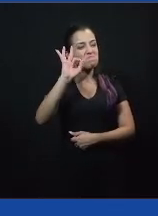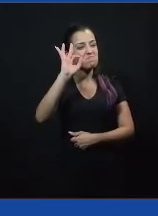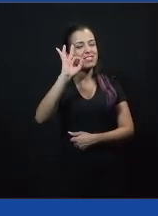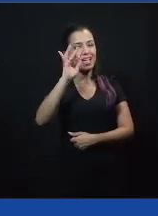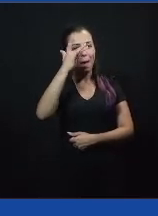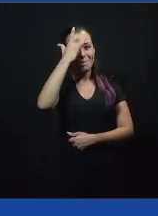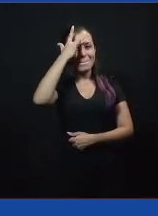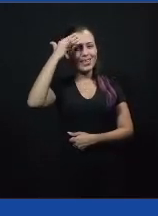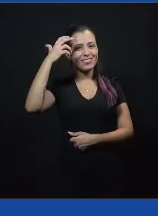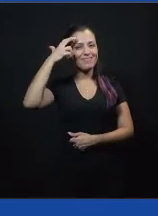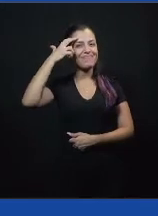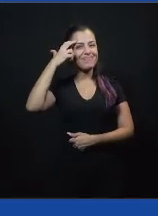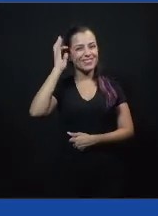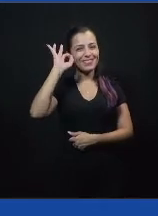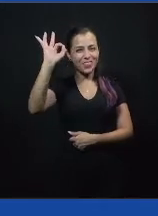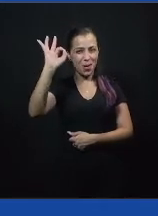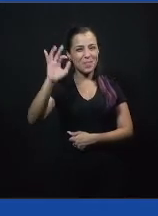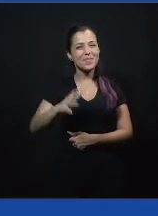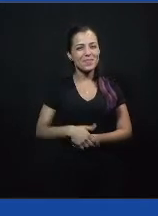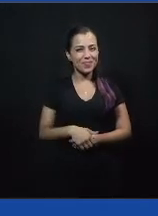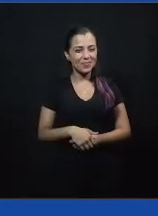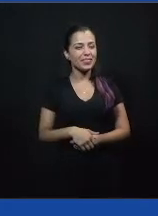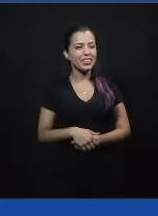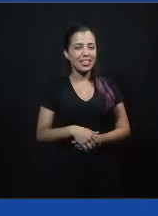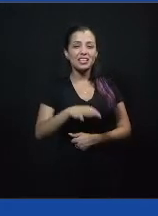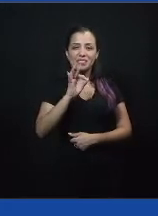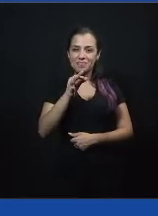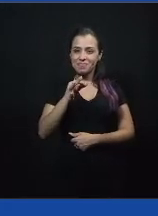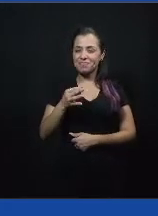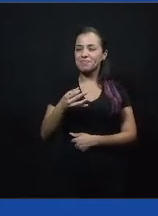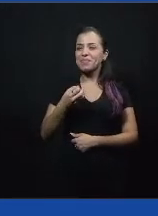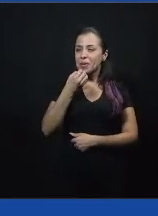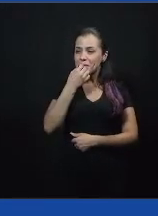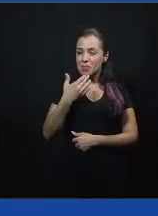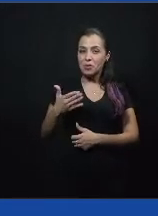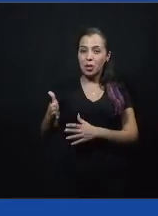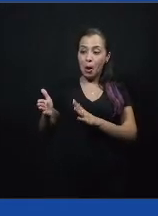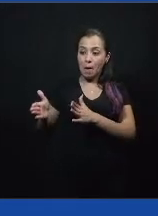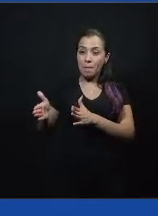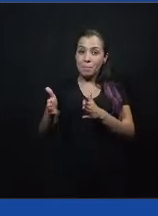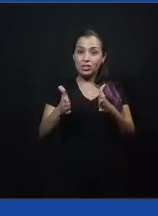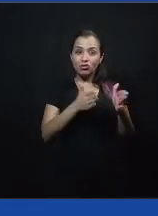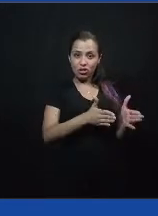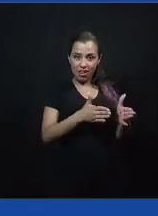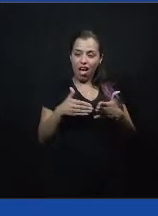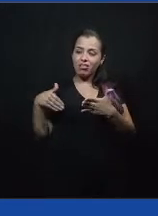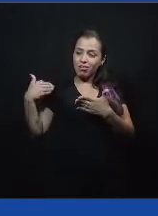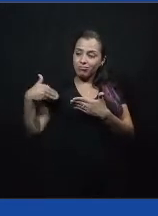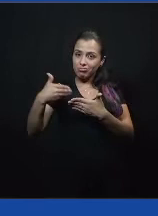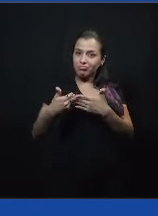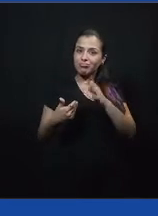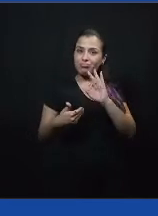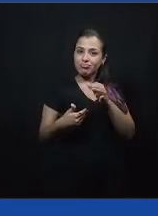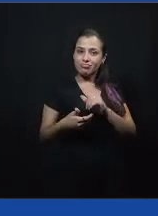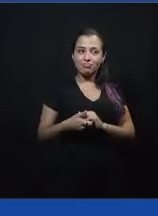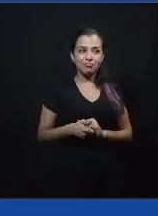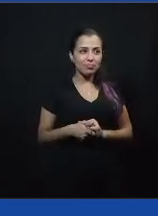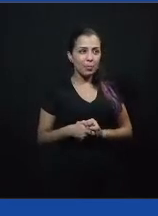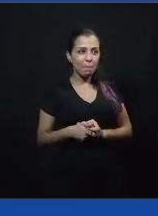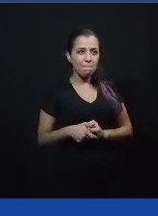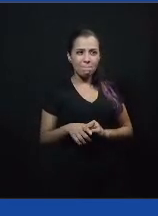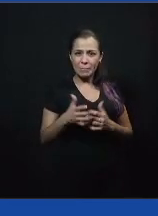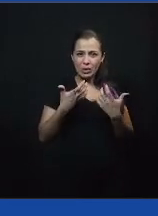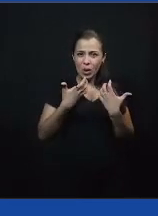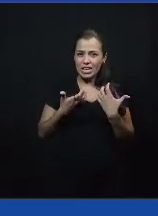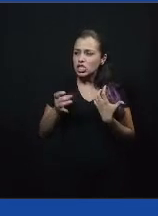né e olha foi uma verdadeira jornada em se você não canta